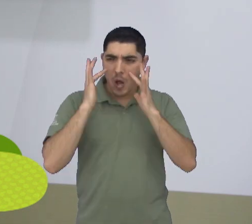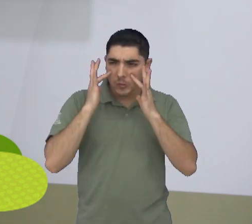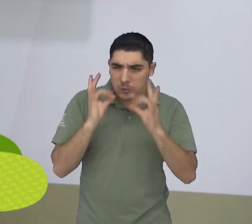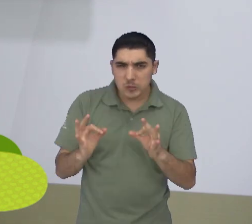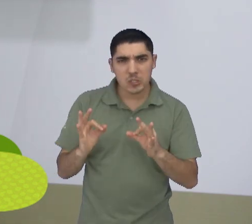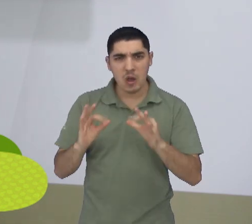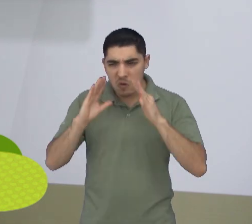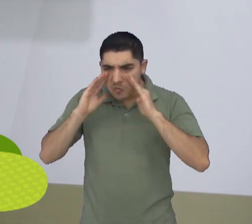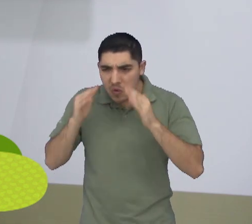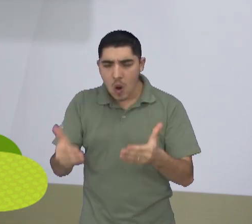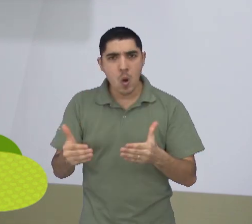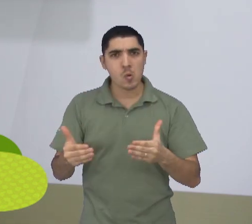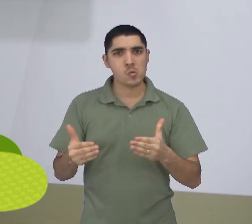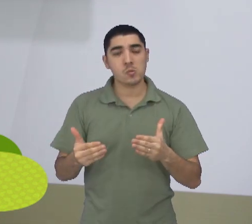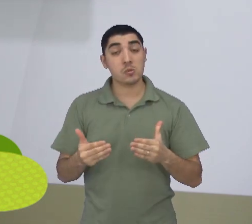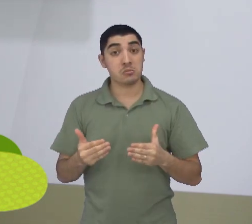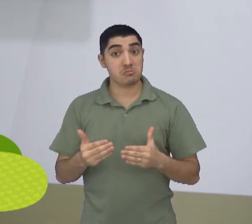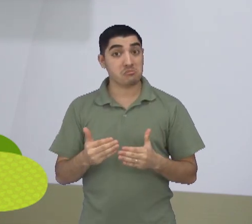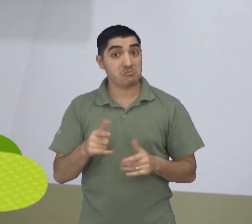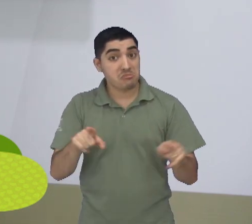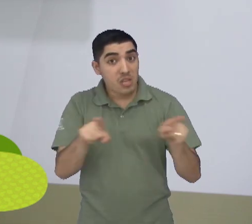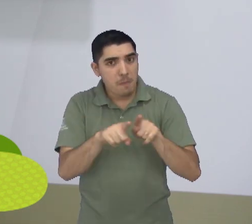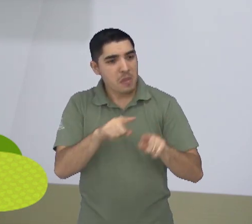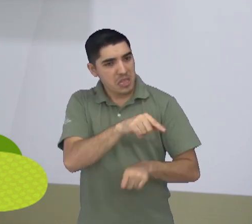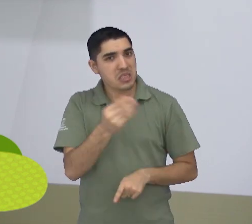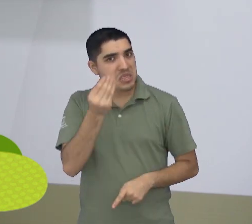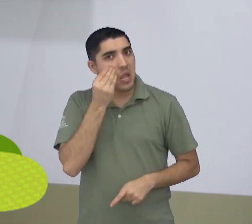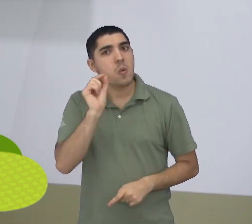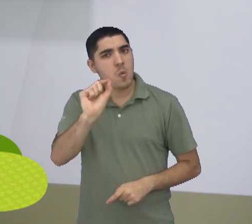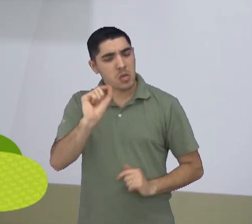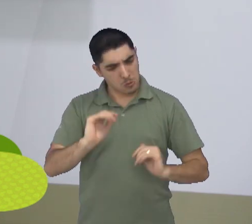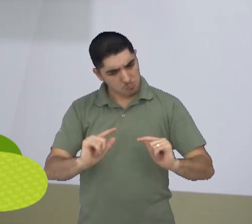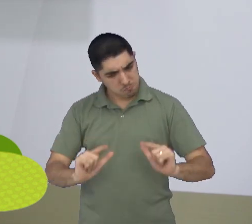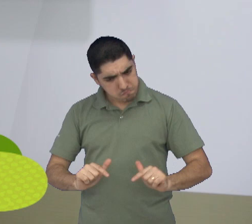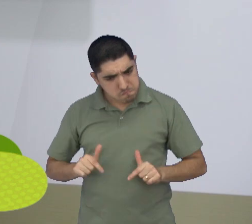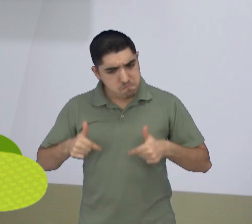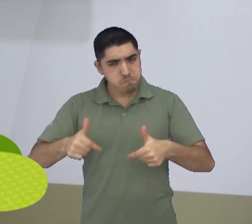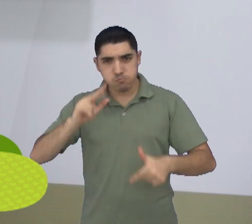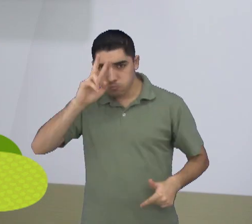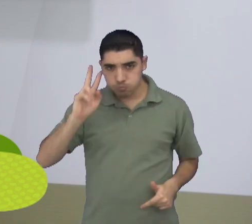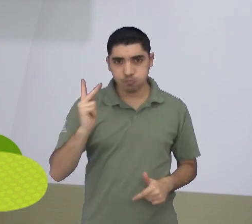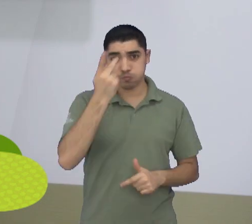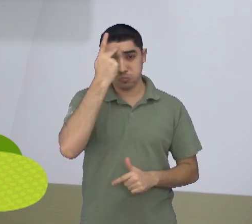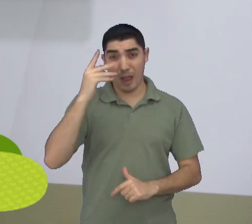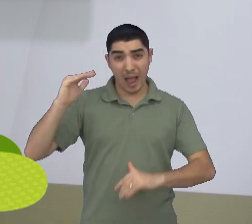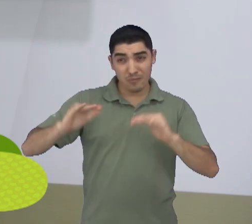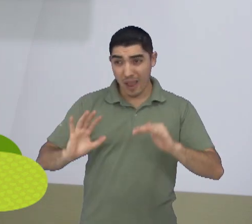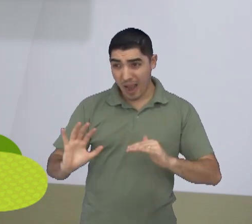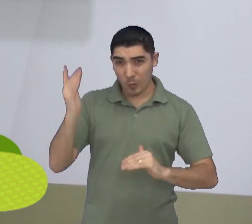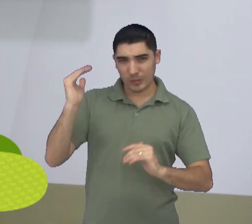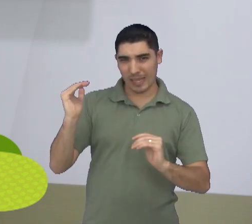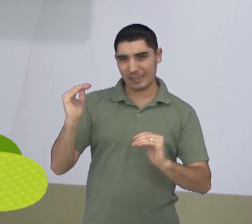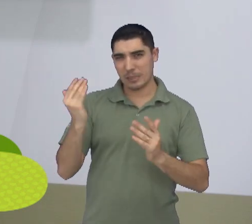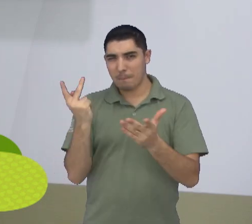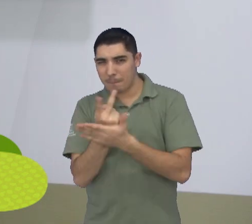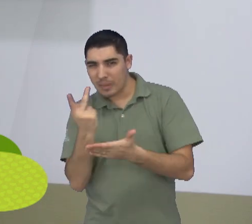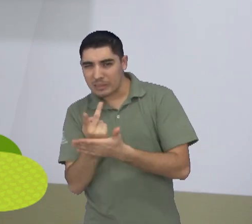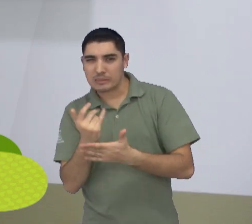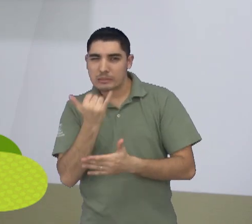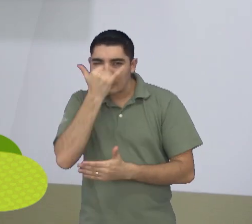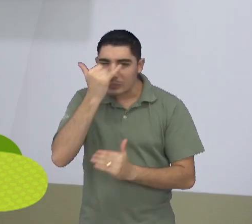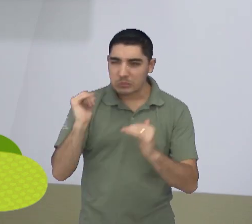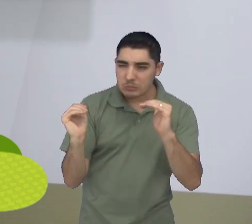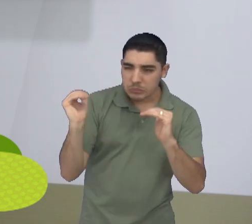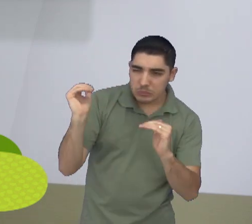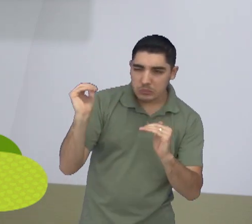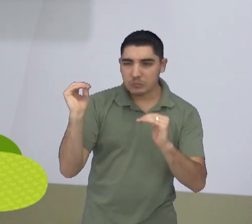concentração, também conseguir superar as adversidades que aparecem durante os sets, ter regularidade, então isso